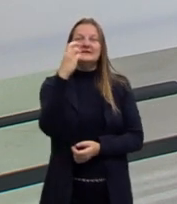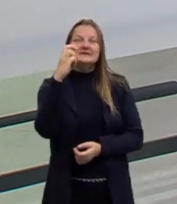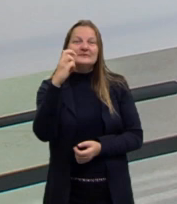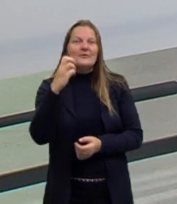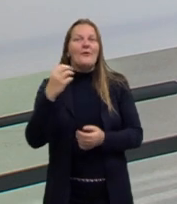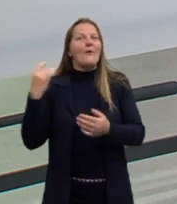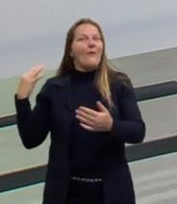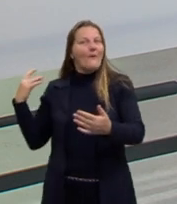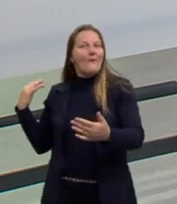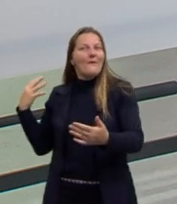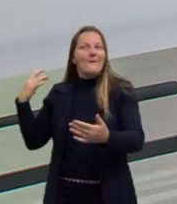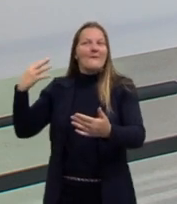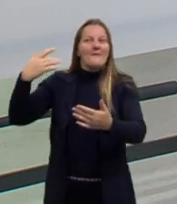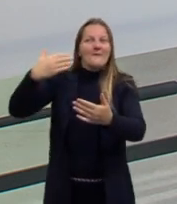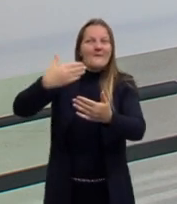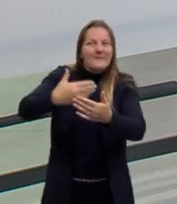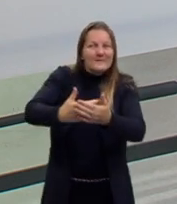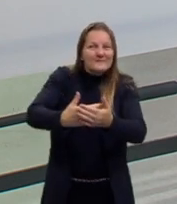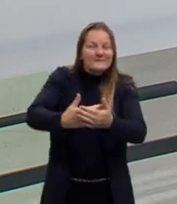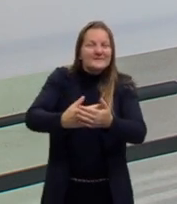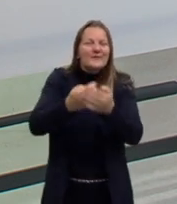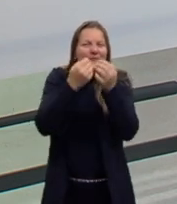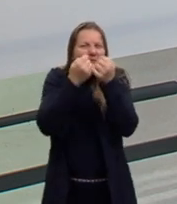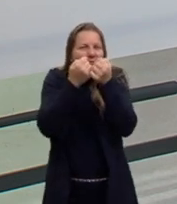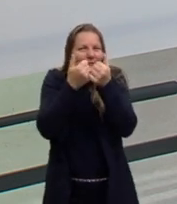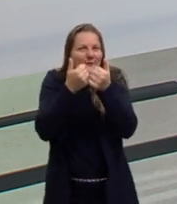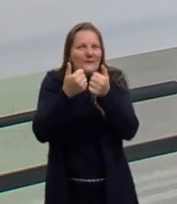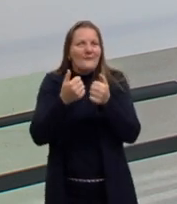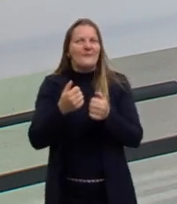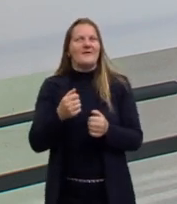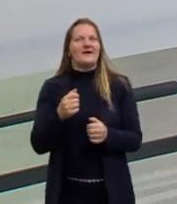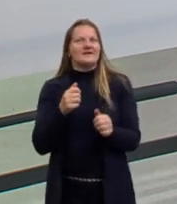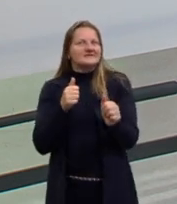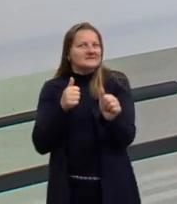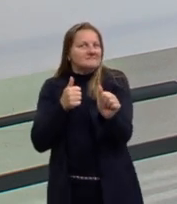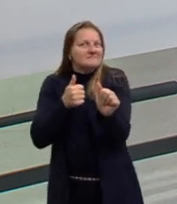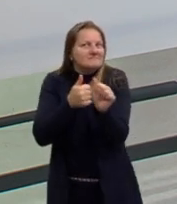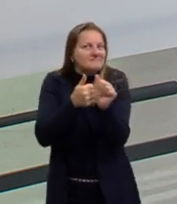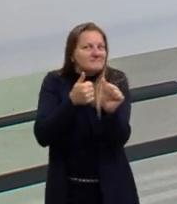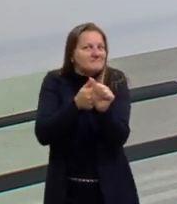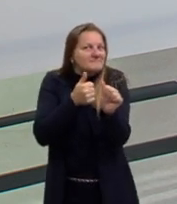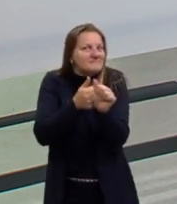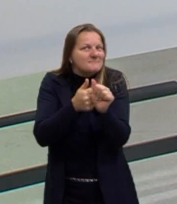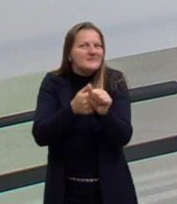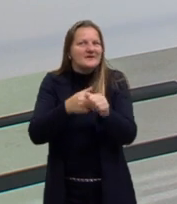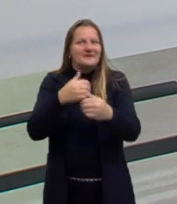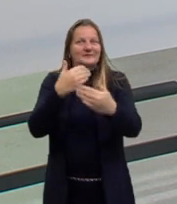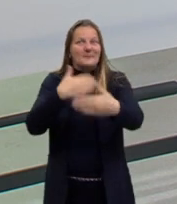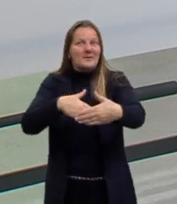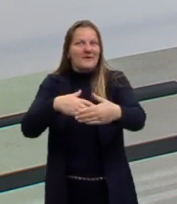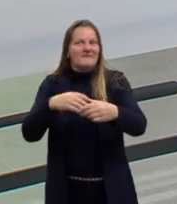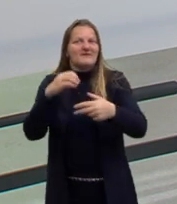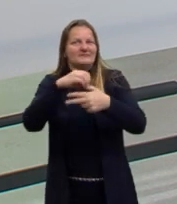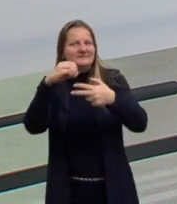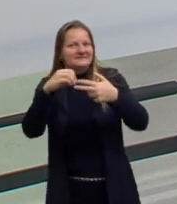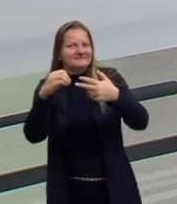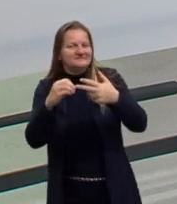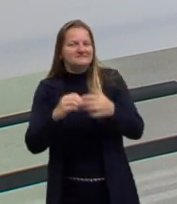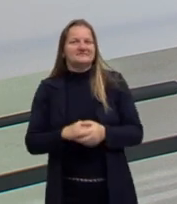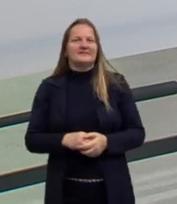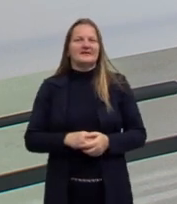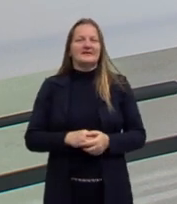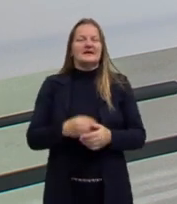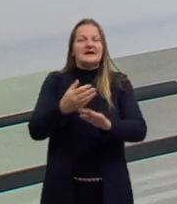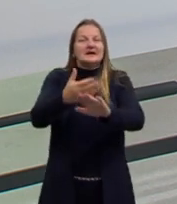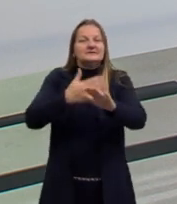quanta gente avançou aí estamos quase quase que o pezinho aí na reta final antes de começar a própria